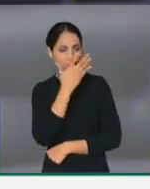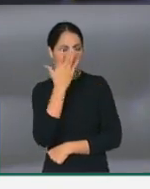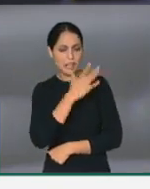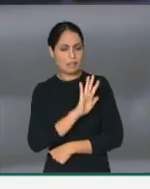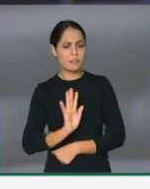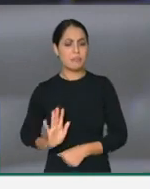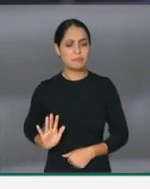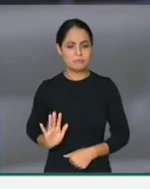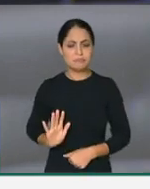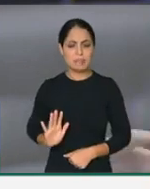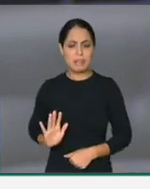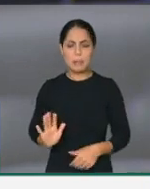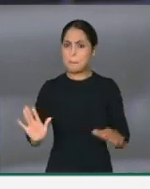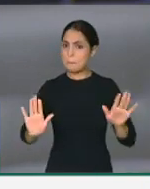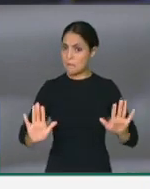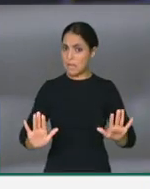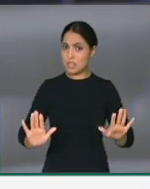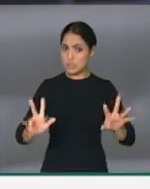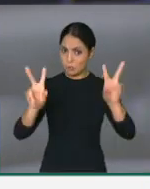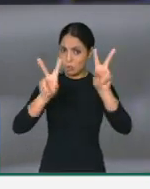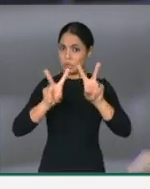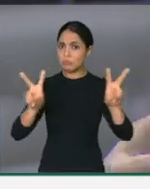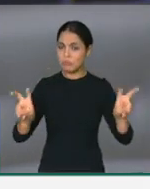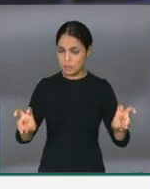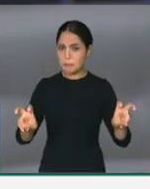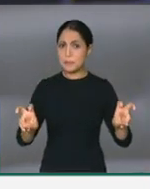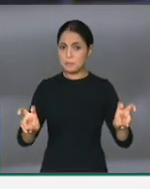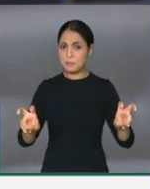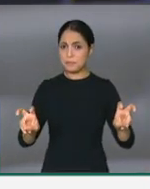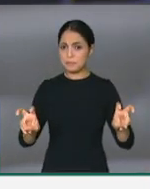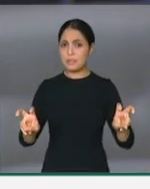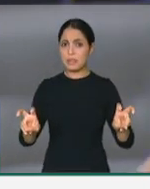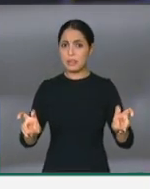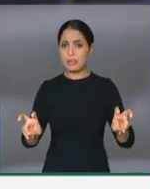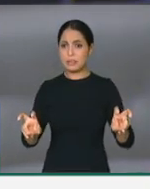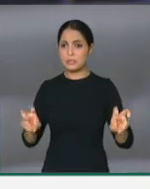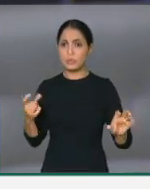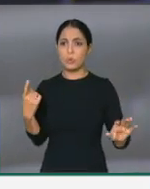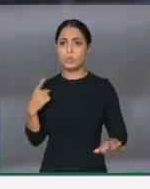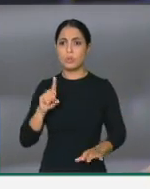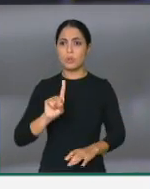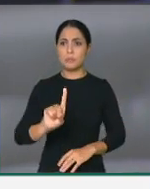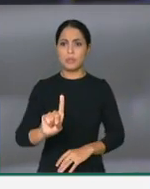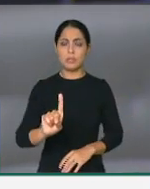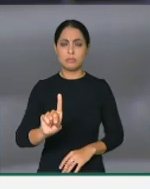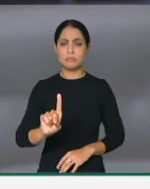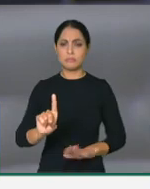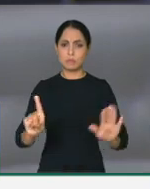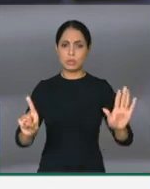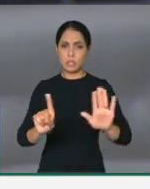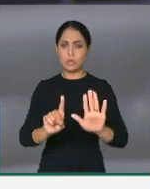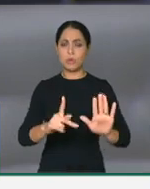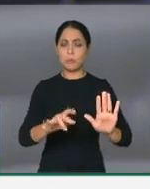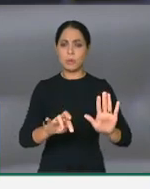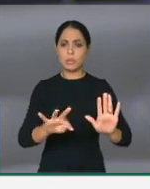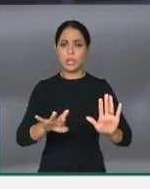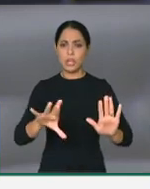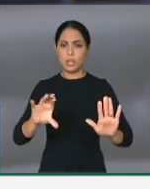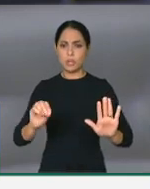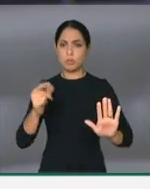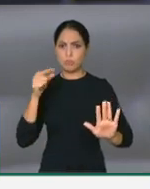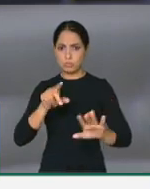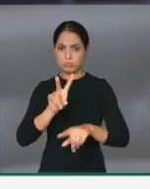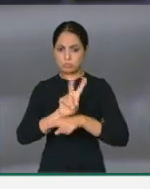de Janeiro, mas quando o porteiro do condomínio do presidente da República deu algum tipo